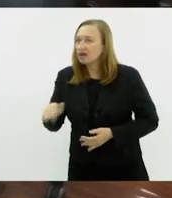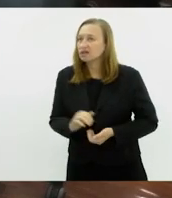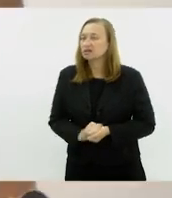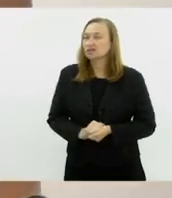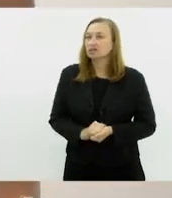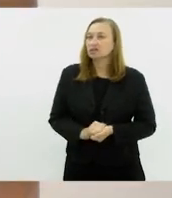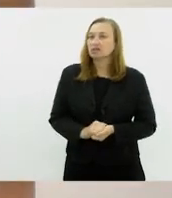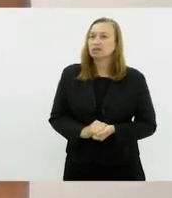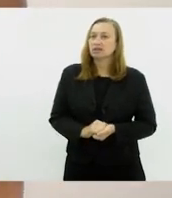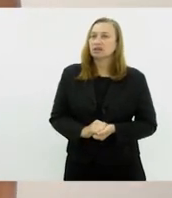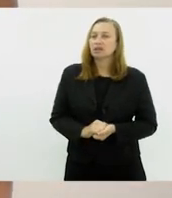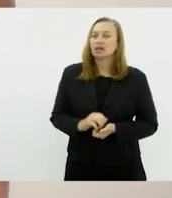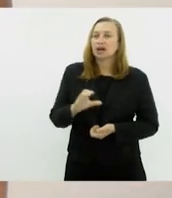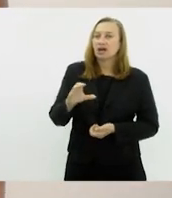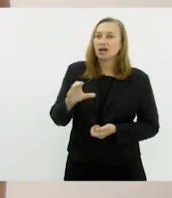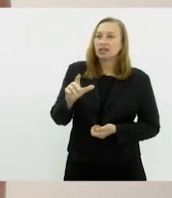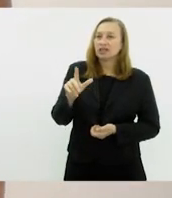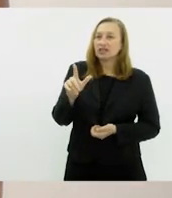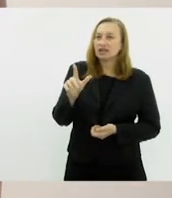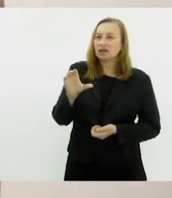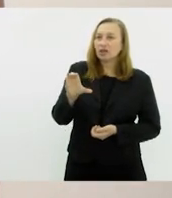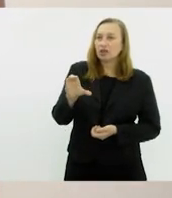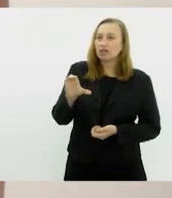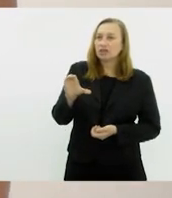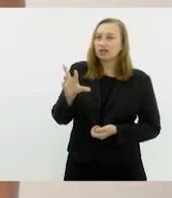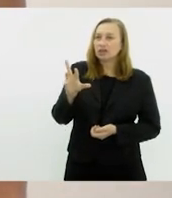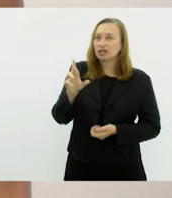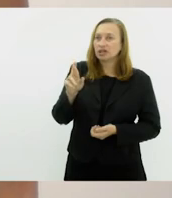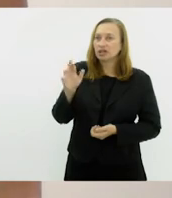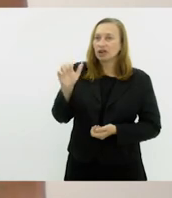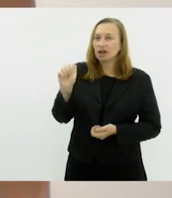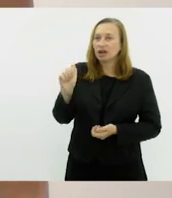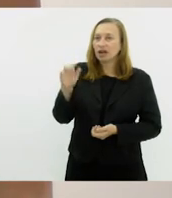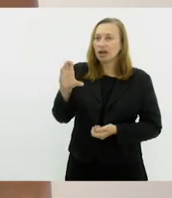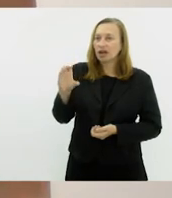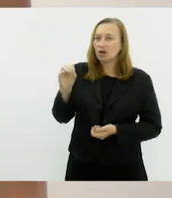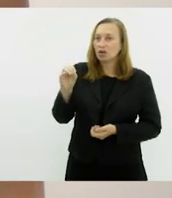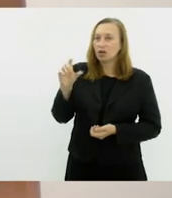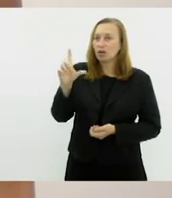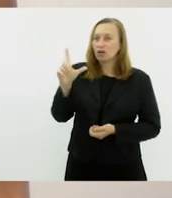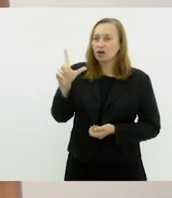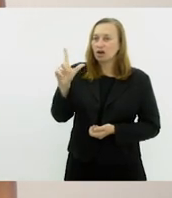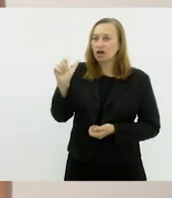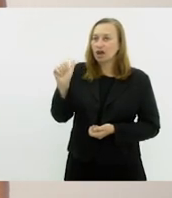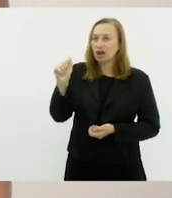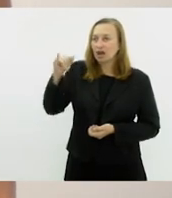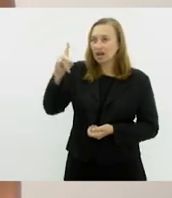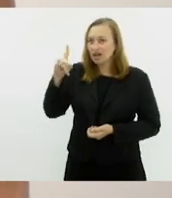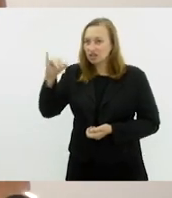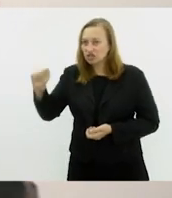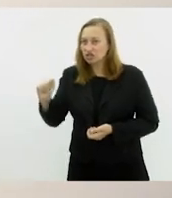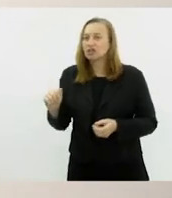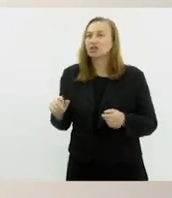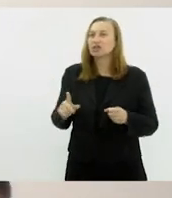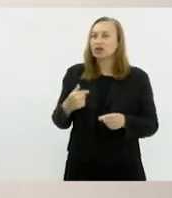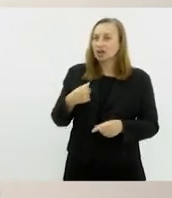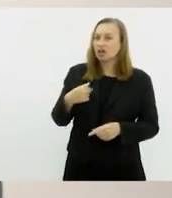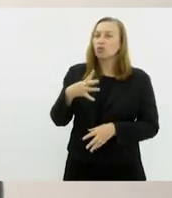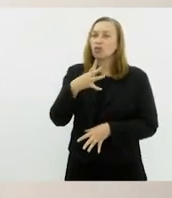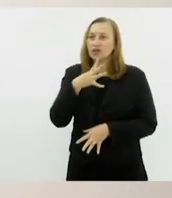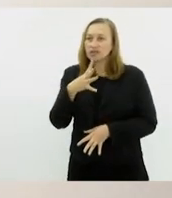numa Cracolândia mas eu conhecia a rede da Maré que trata os